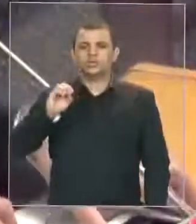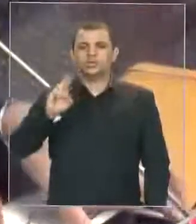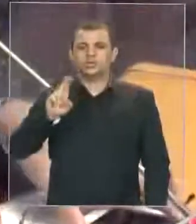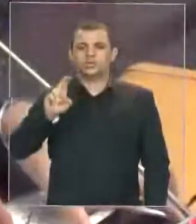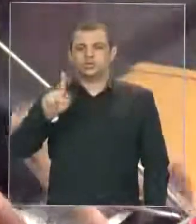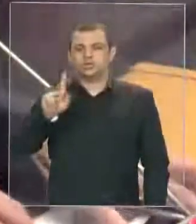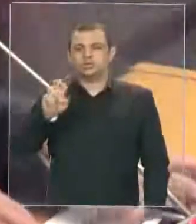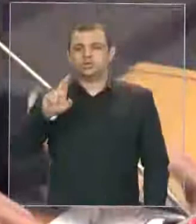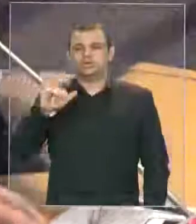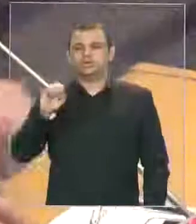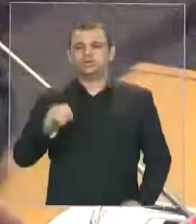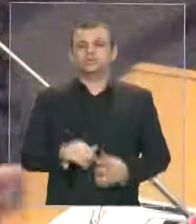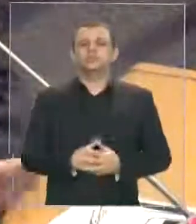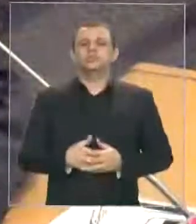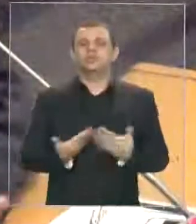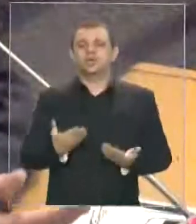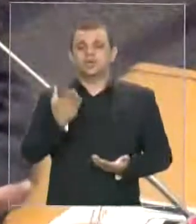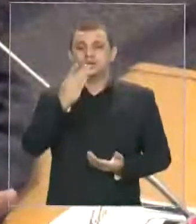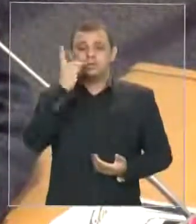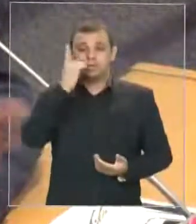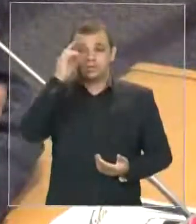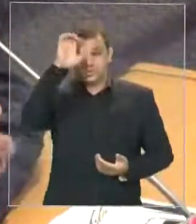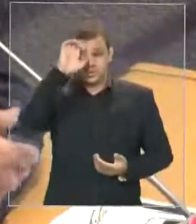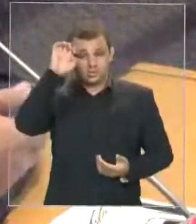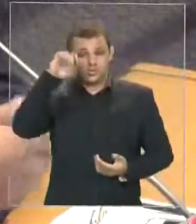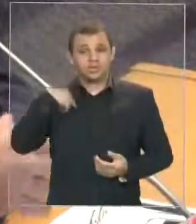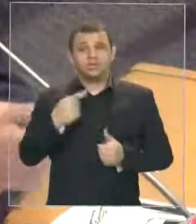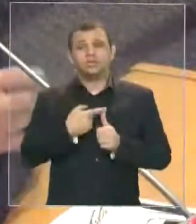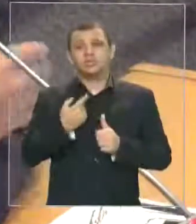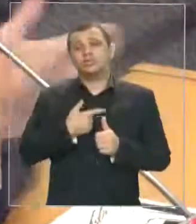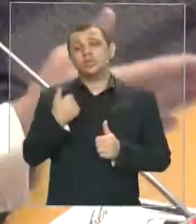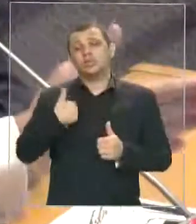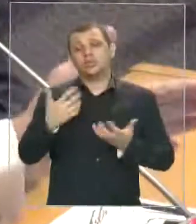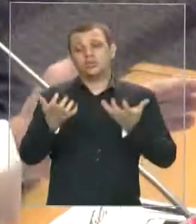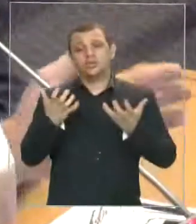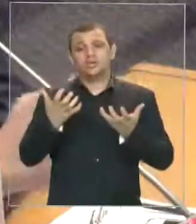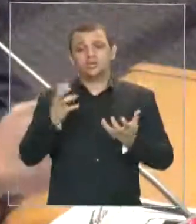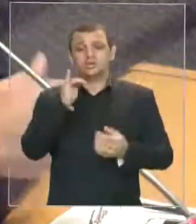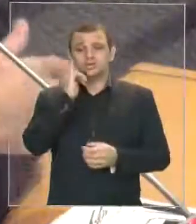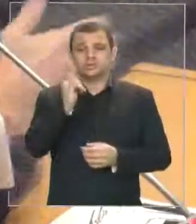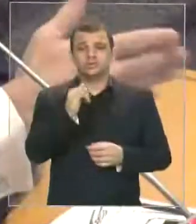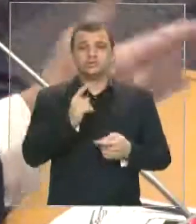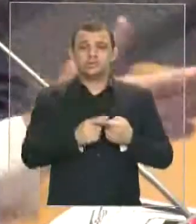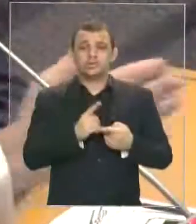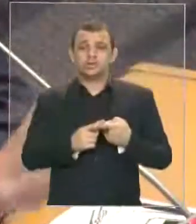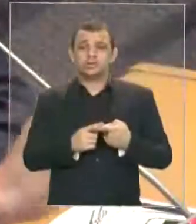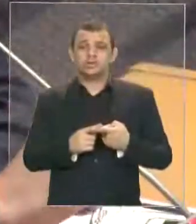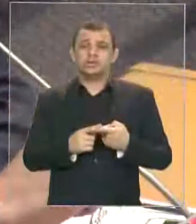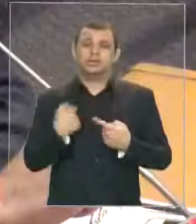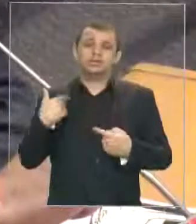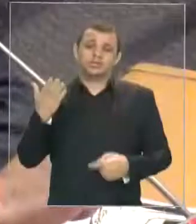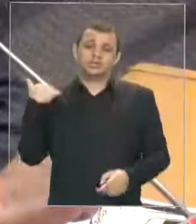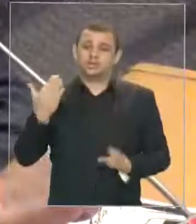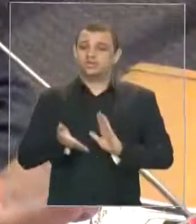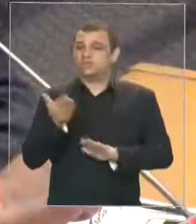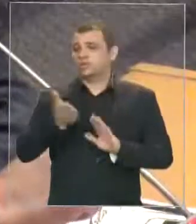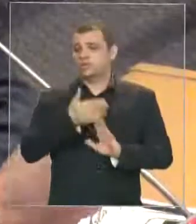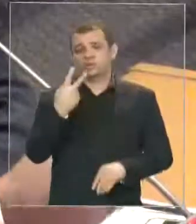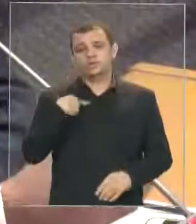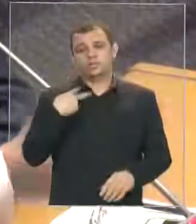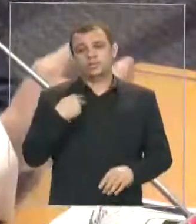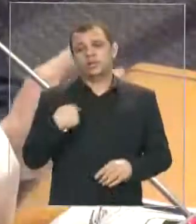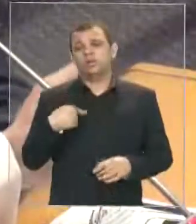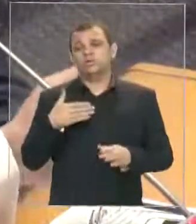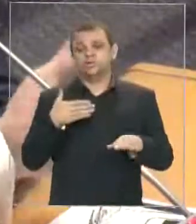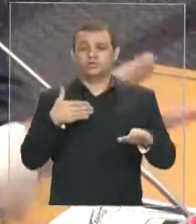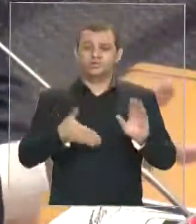queria registrar aqui e lamentar que eu não pude comparecer, porque eu estou há um certo tempo sem poder viajar e fui a alguns eventos no interior, e